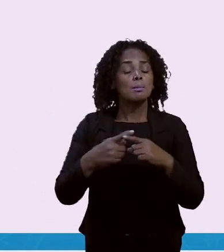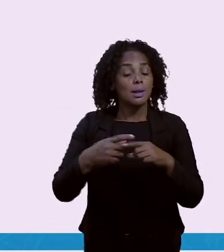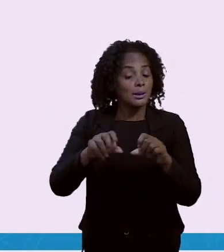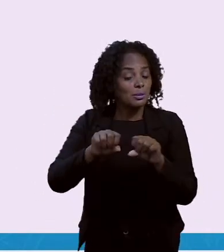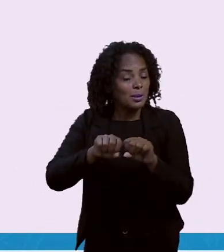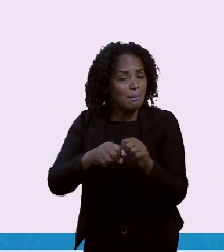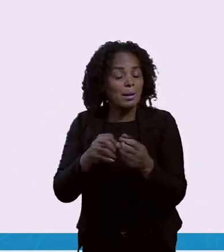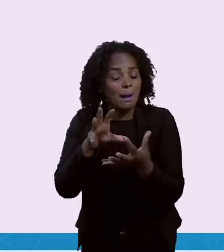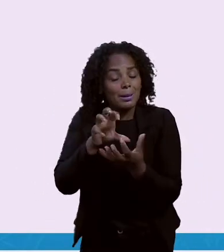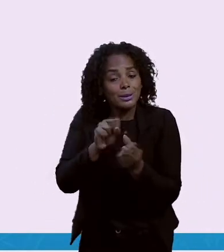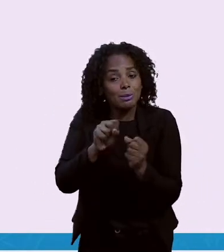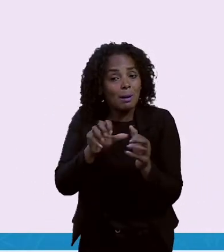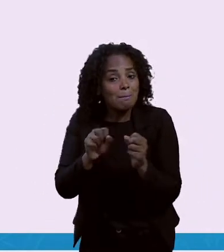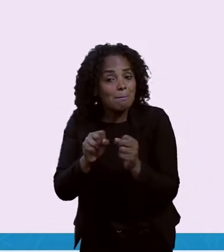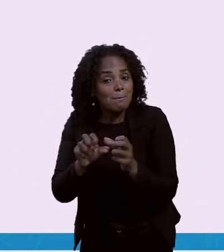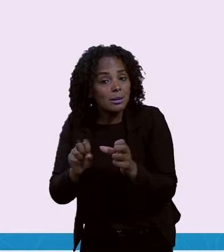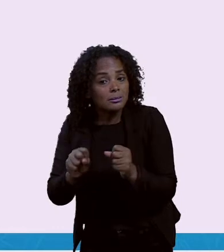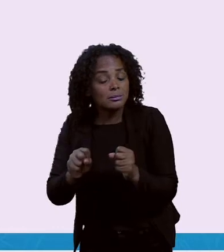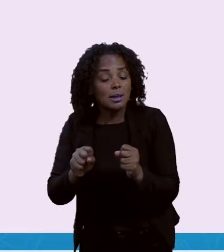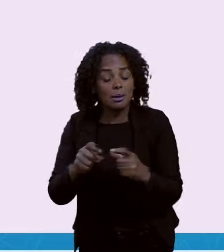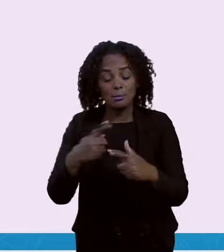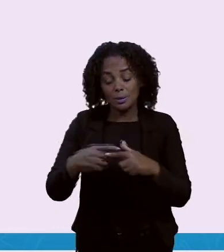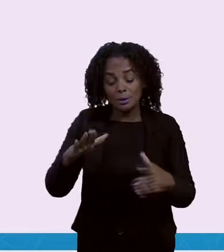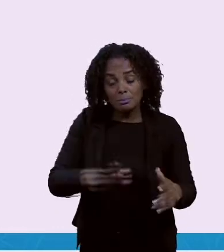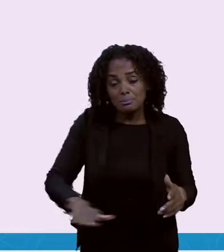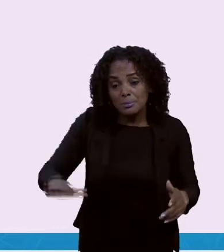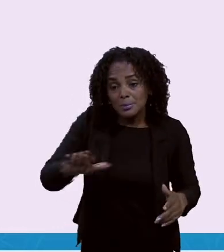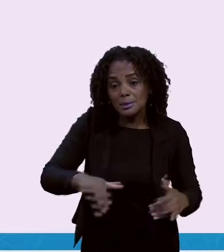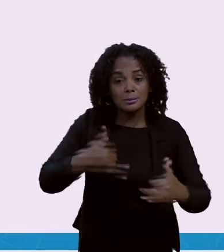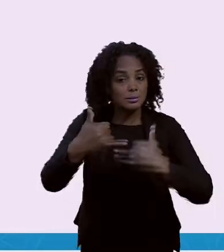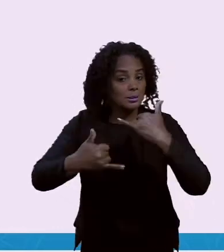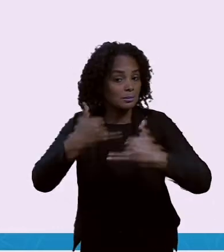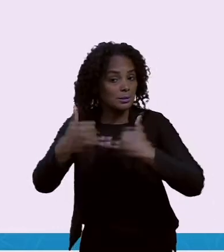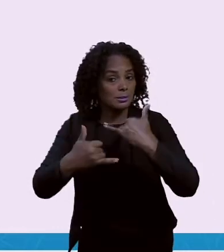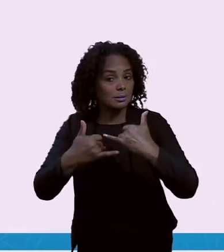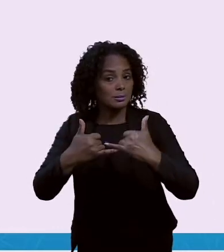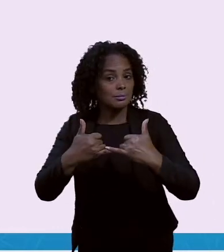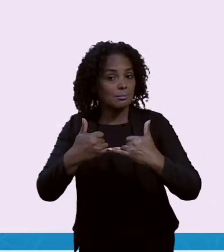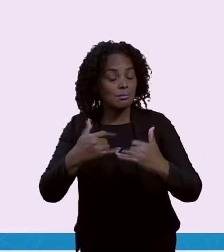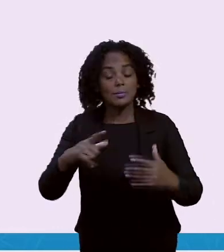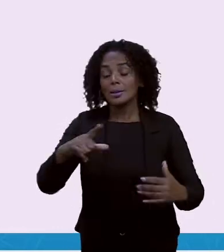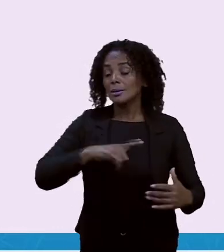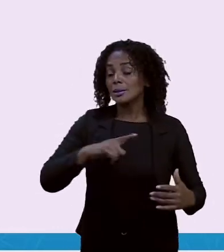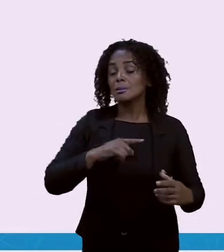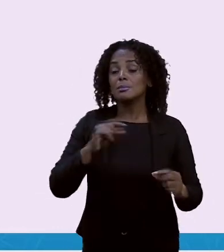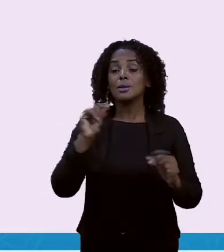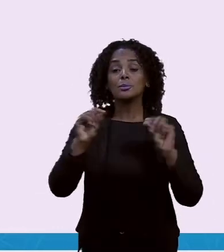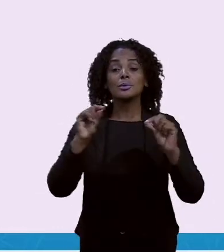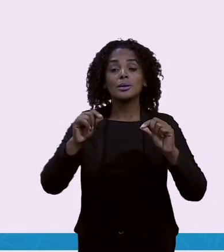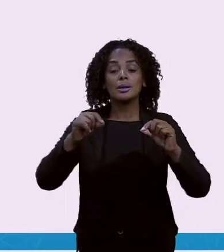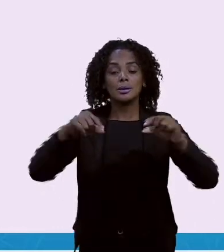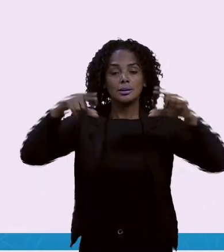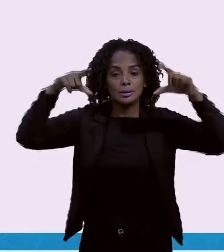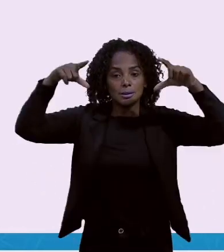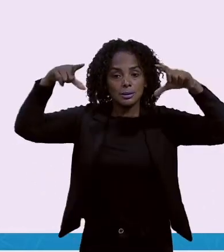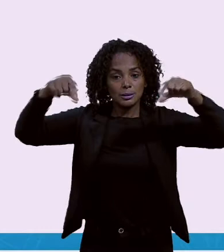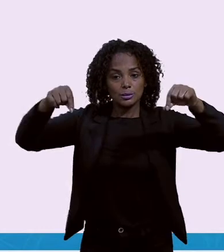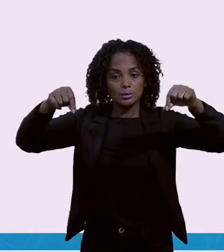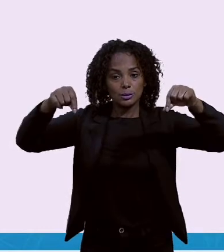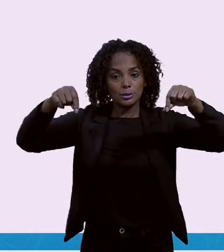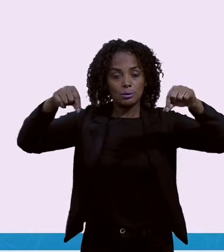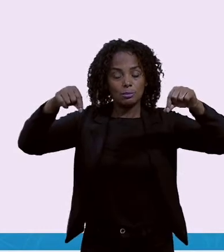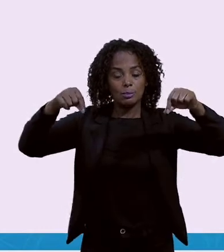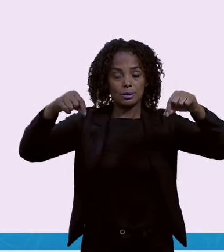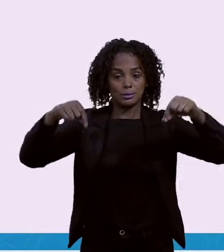ser brinquedo e para criança. E temos também ali o prendedor de roupa, que não é feito